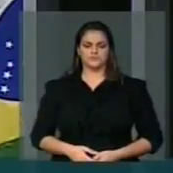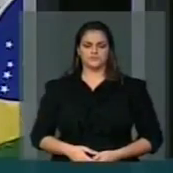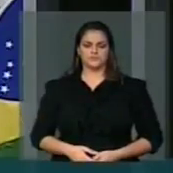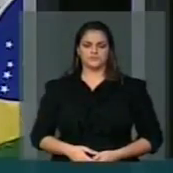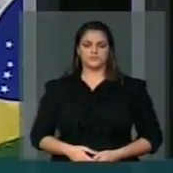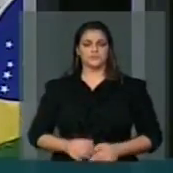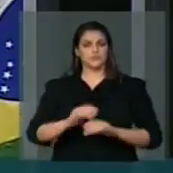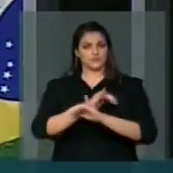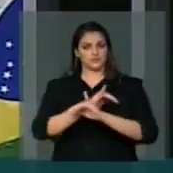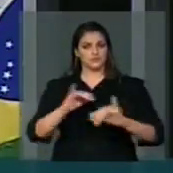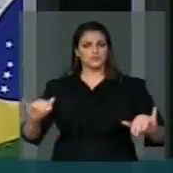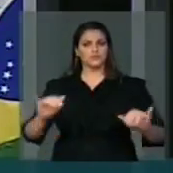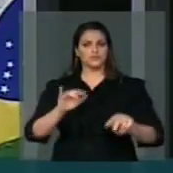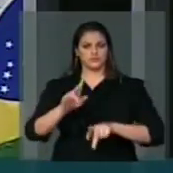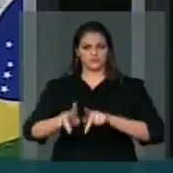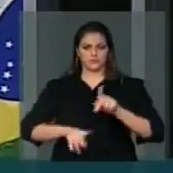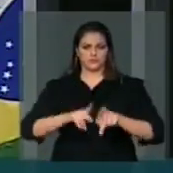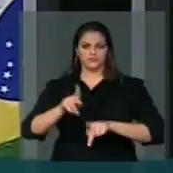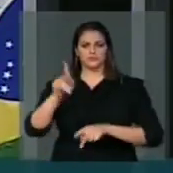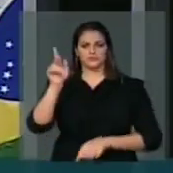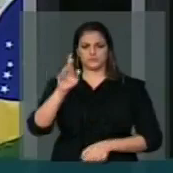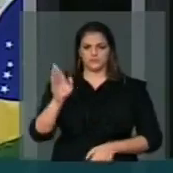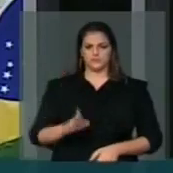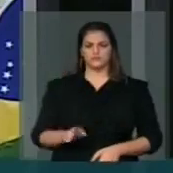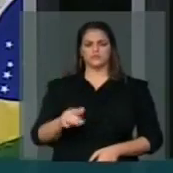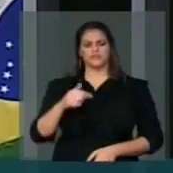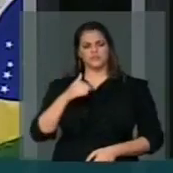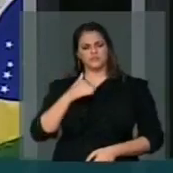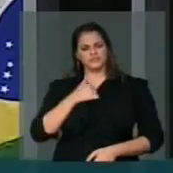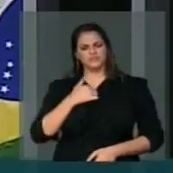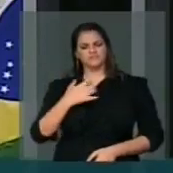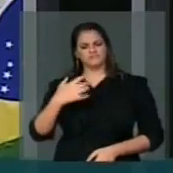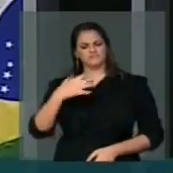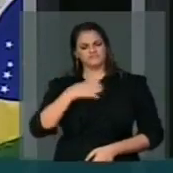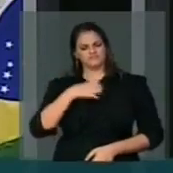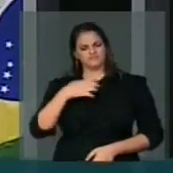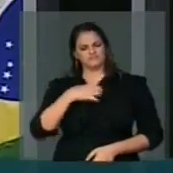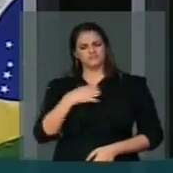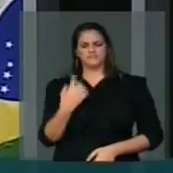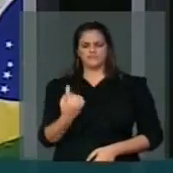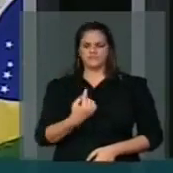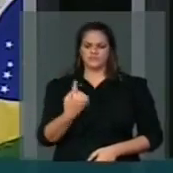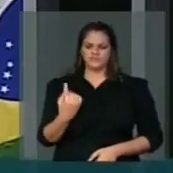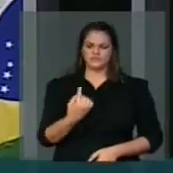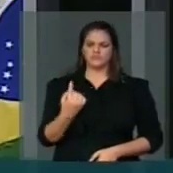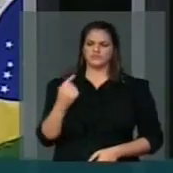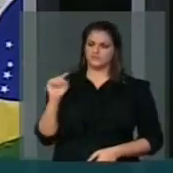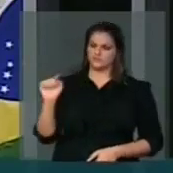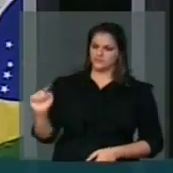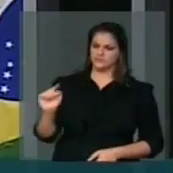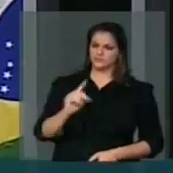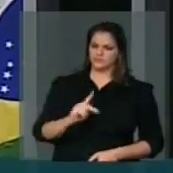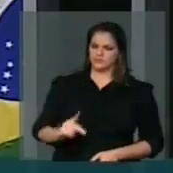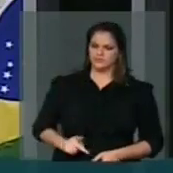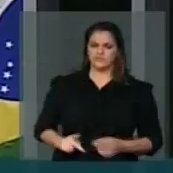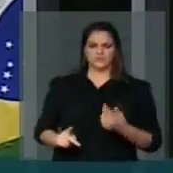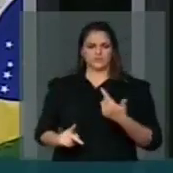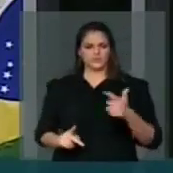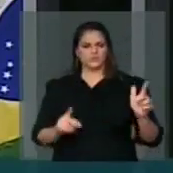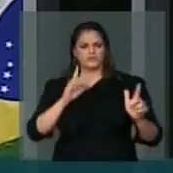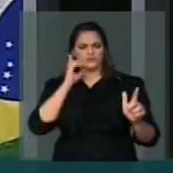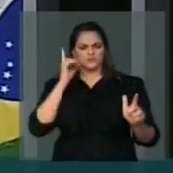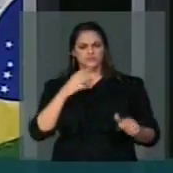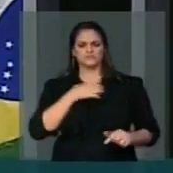que esta posição solitária, minha, de Vossa Excelência e do deputado Keffer, é uma obrigação